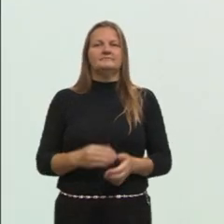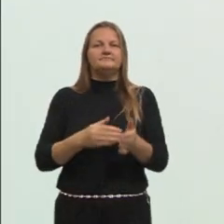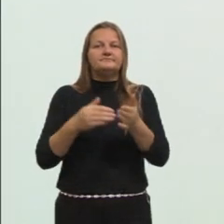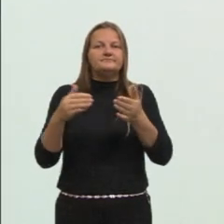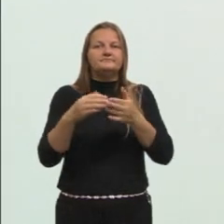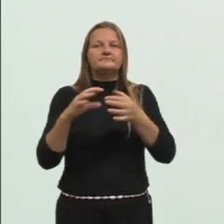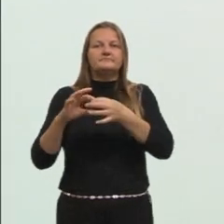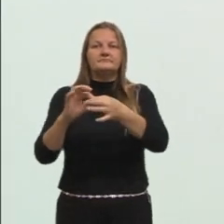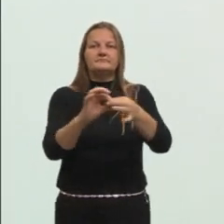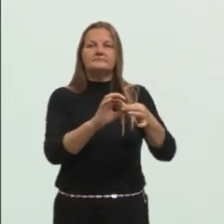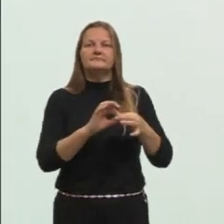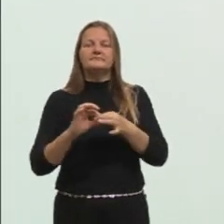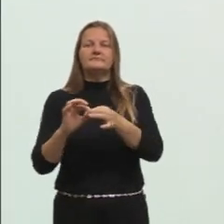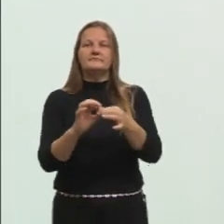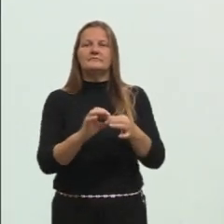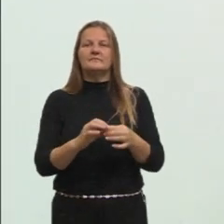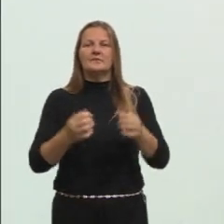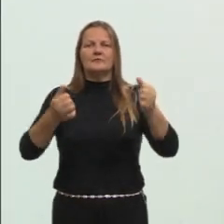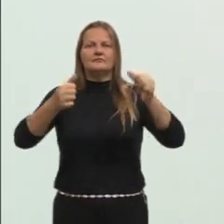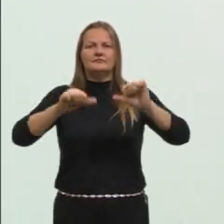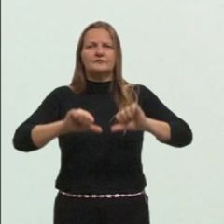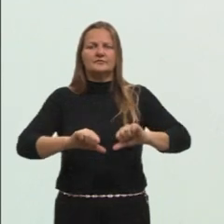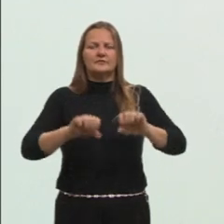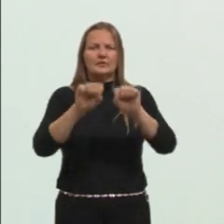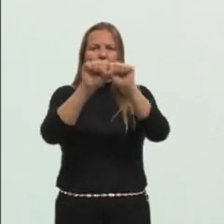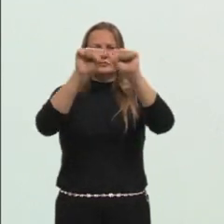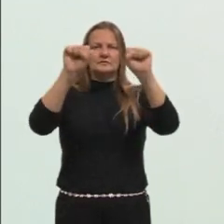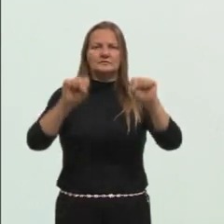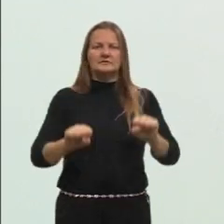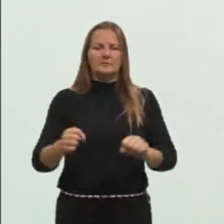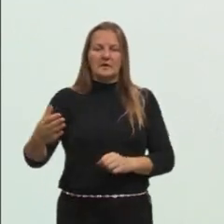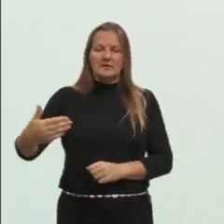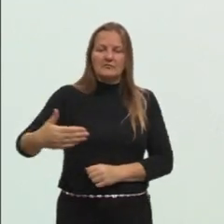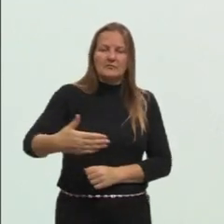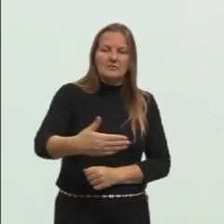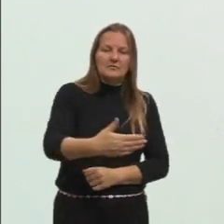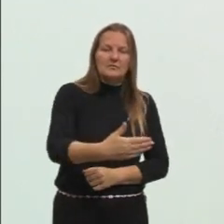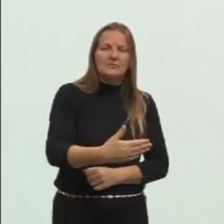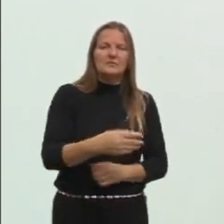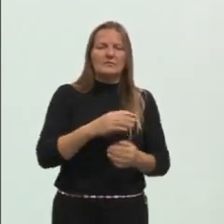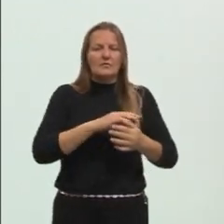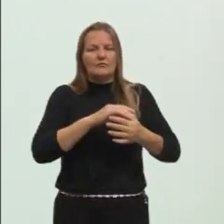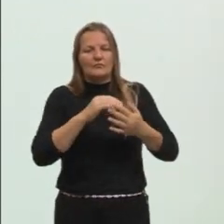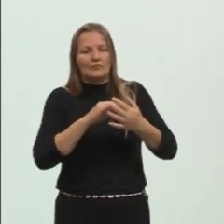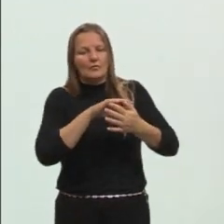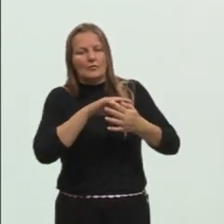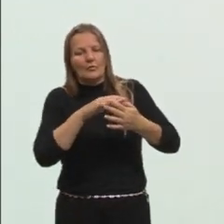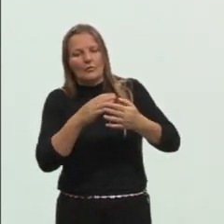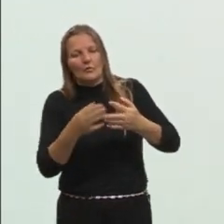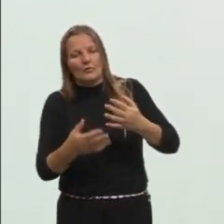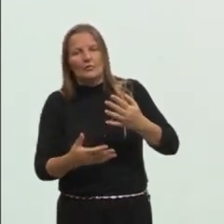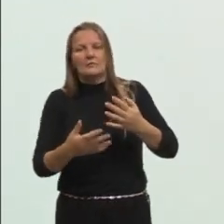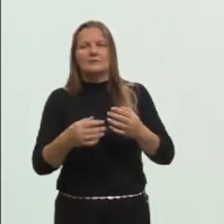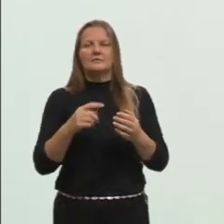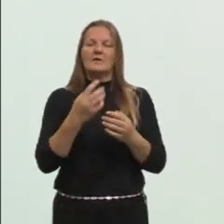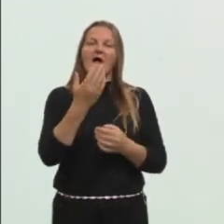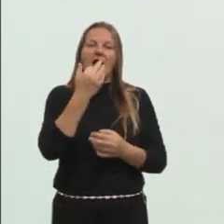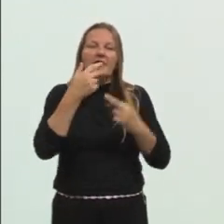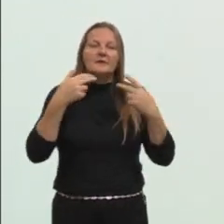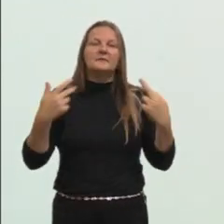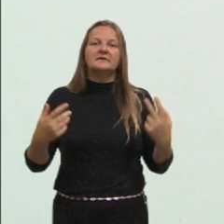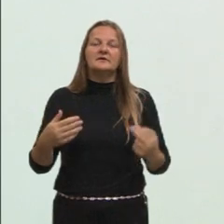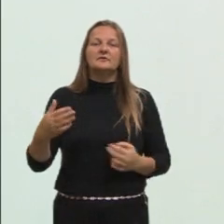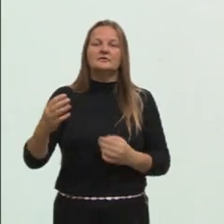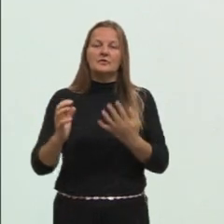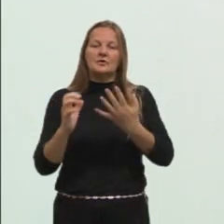também desequilibrando ecossistema Aquático como eu já falei é um Efeito Dominó por causa das relações de alimentação as